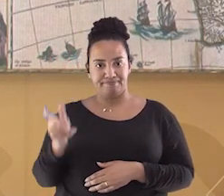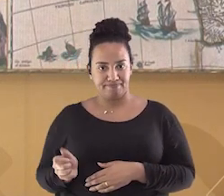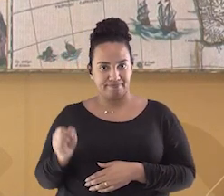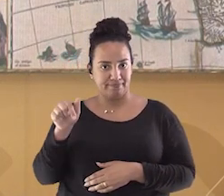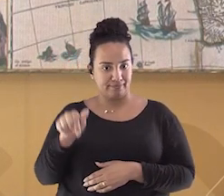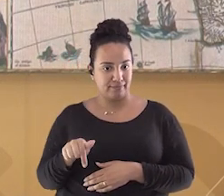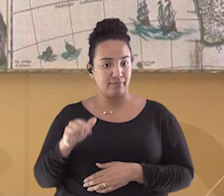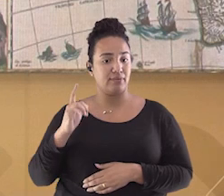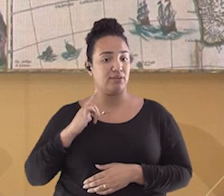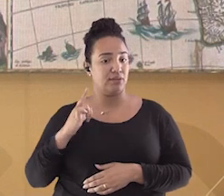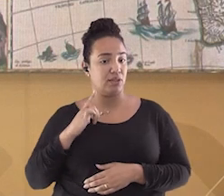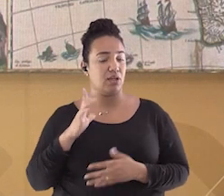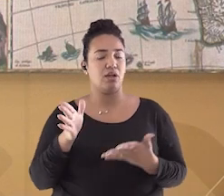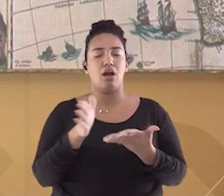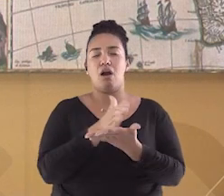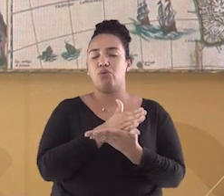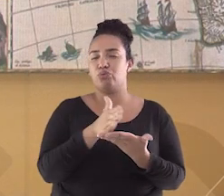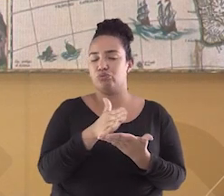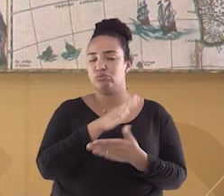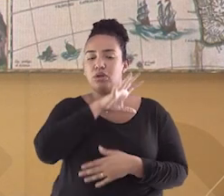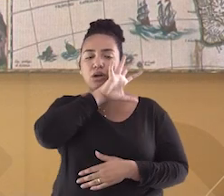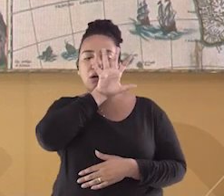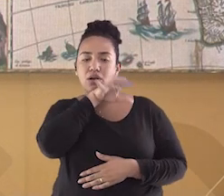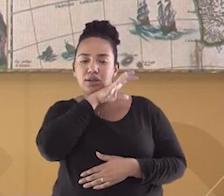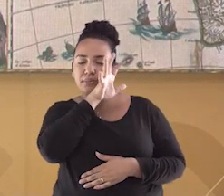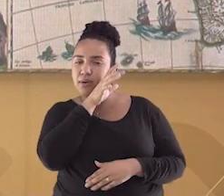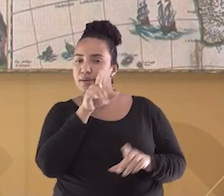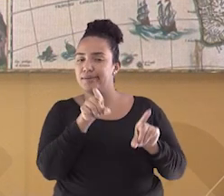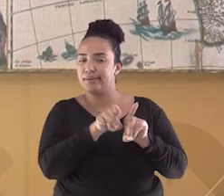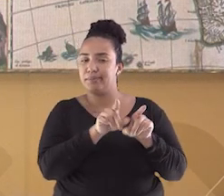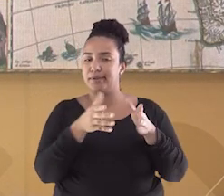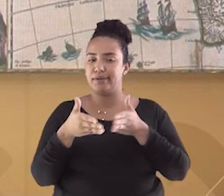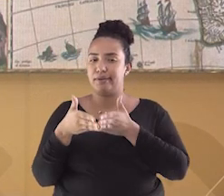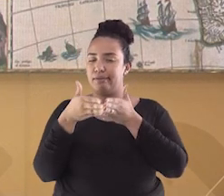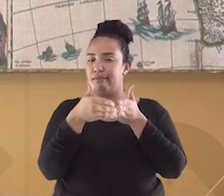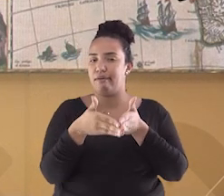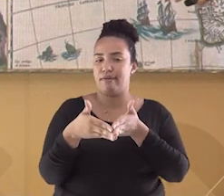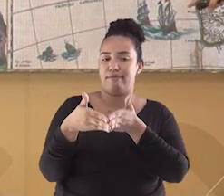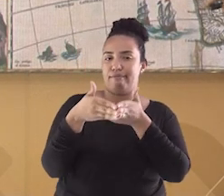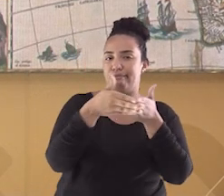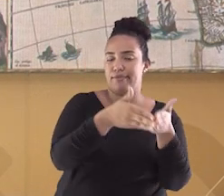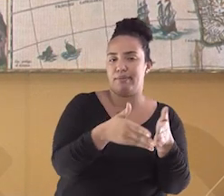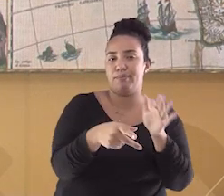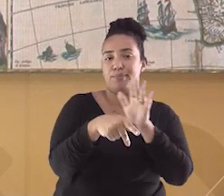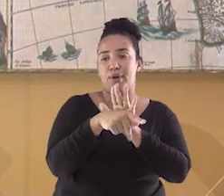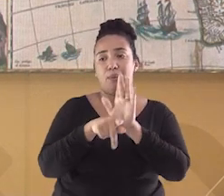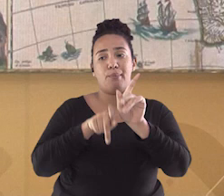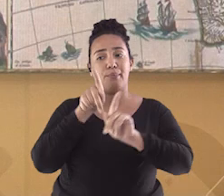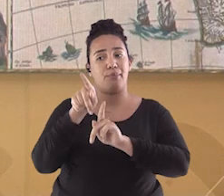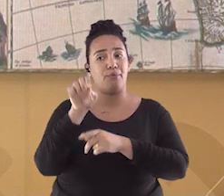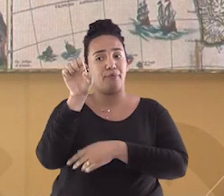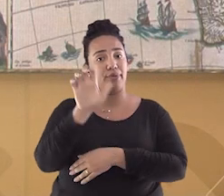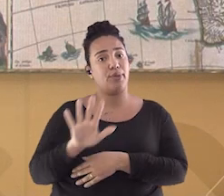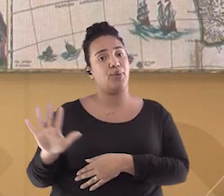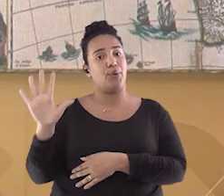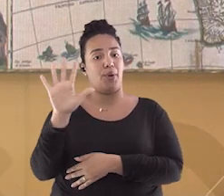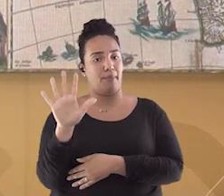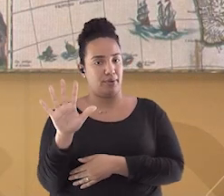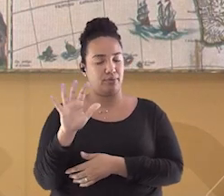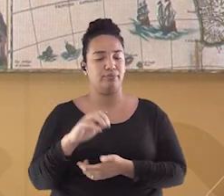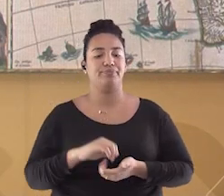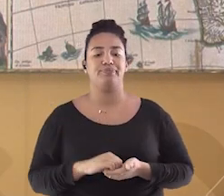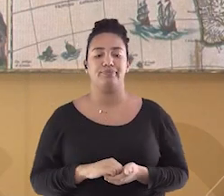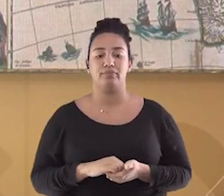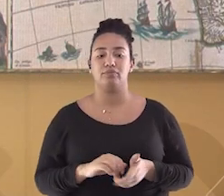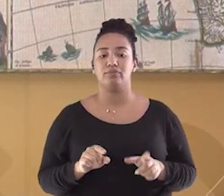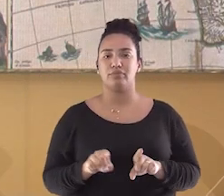representado alguns animais, navios e expedições de europeus pelo mar, e até